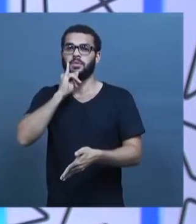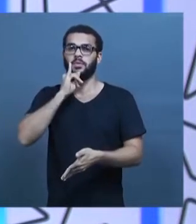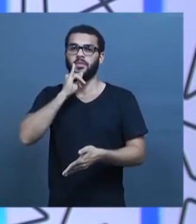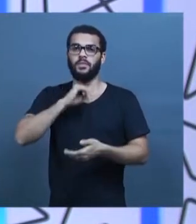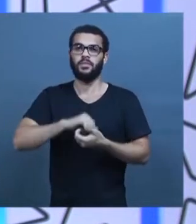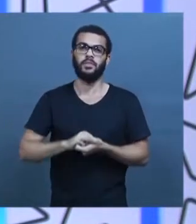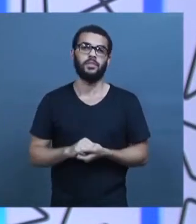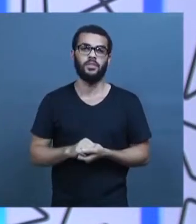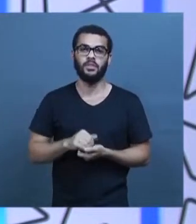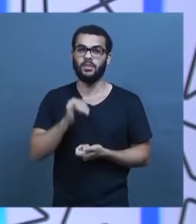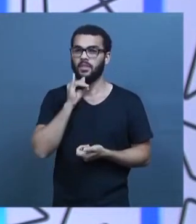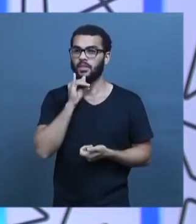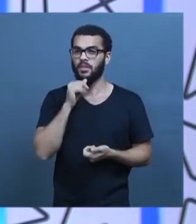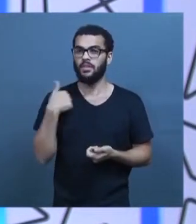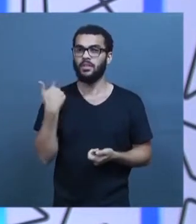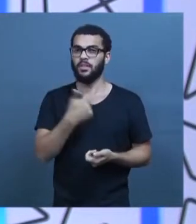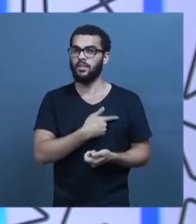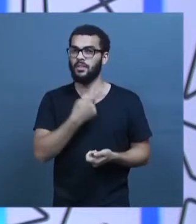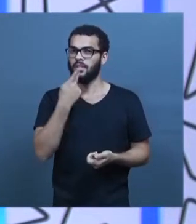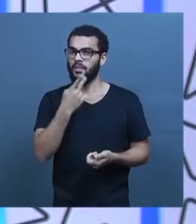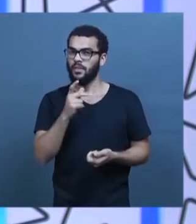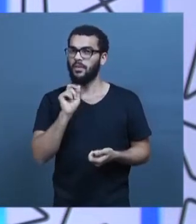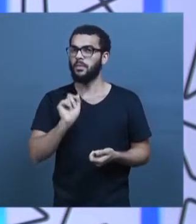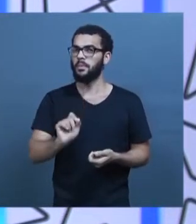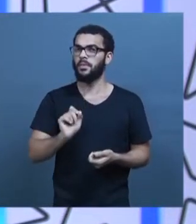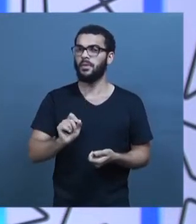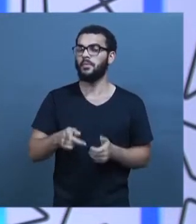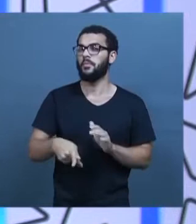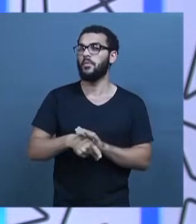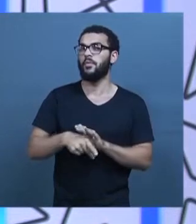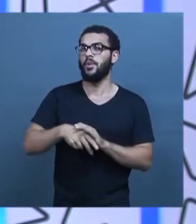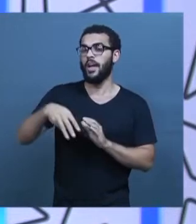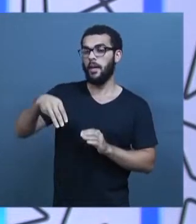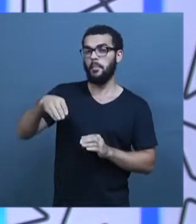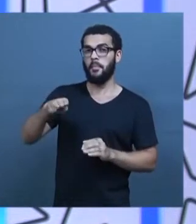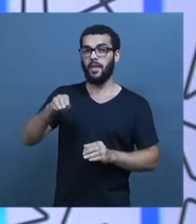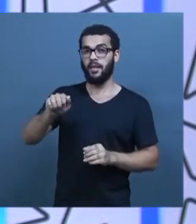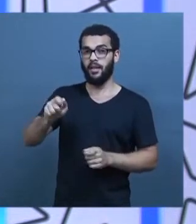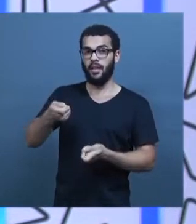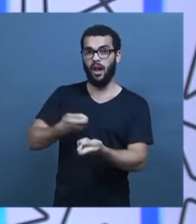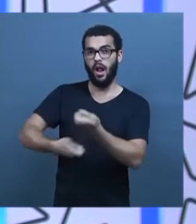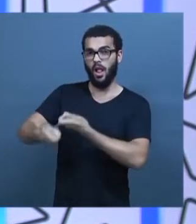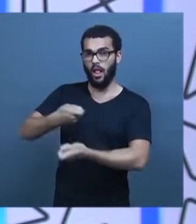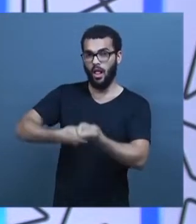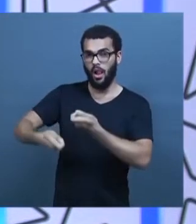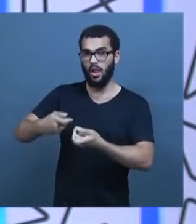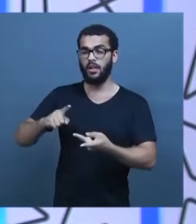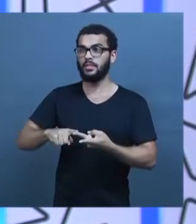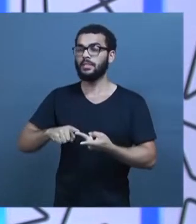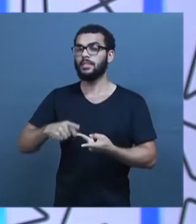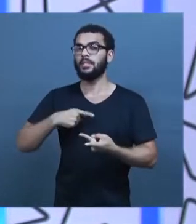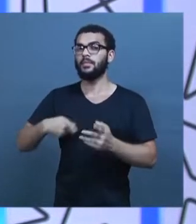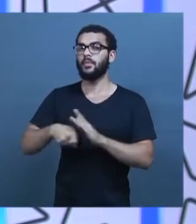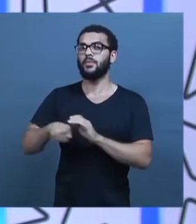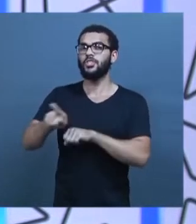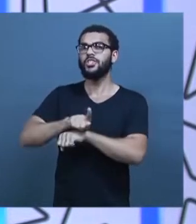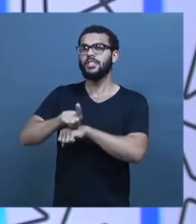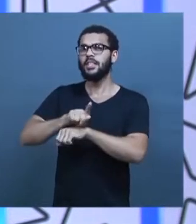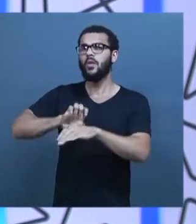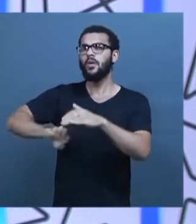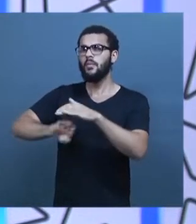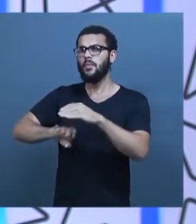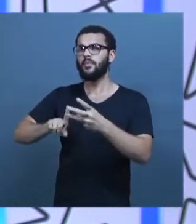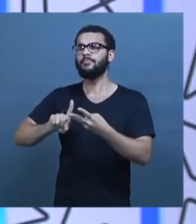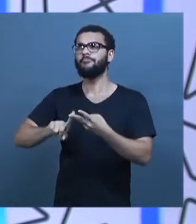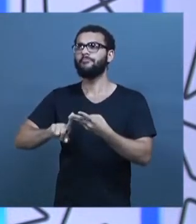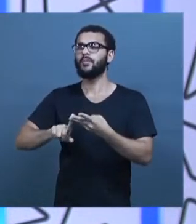nós estamos falando de planejamento financeiro, nós temos o MBA em finanças, nós temos o MBA em gestão empresarial, temos o MBA em